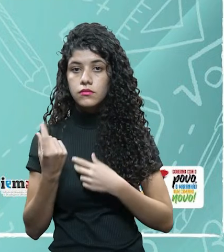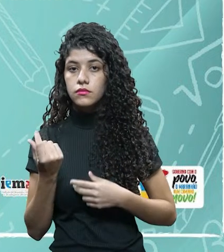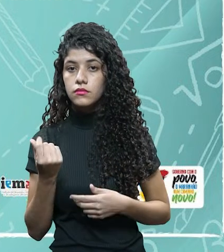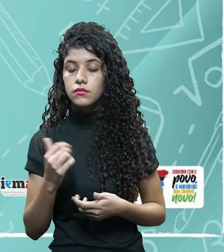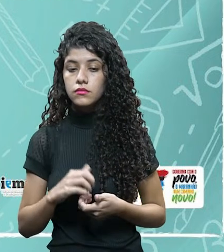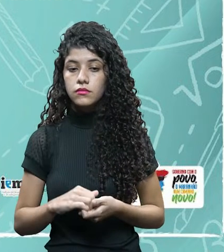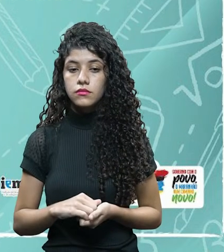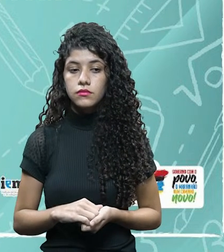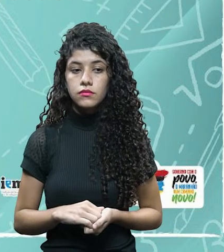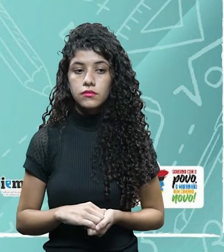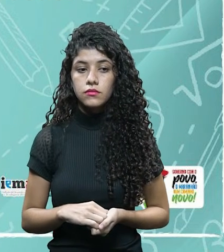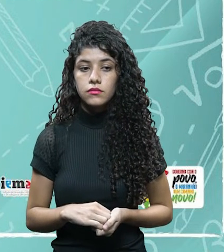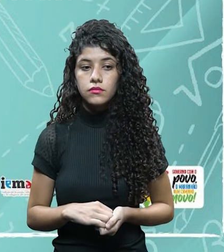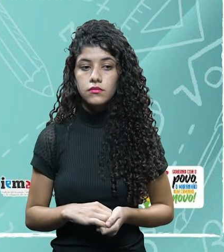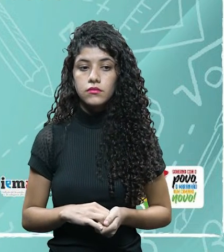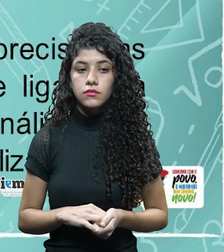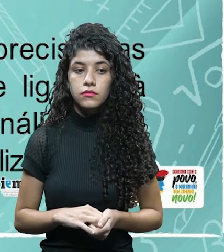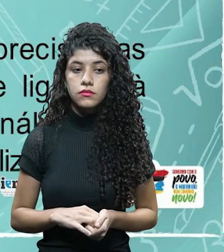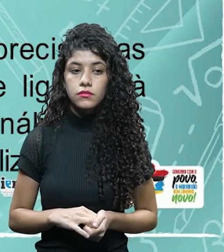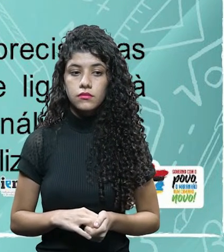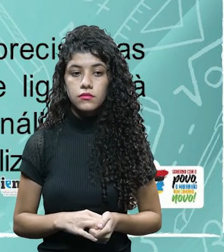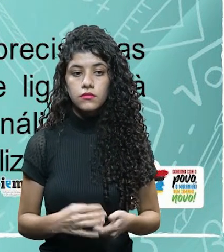despesas.